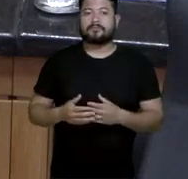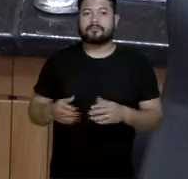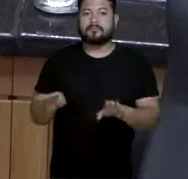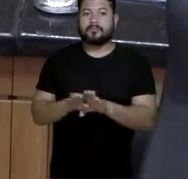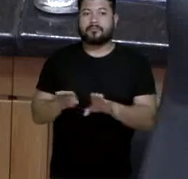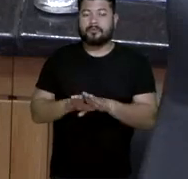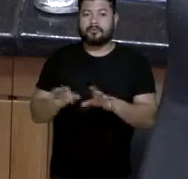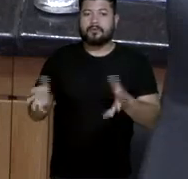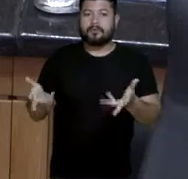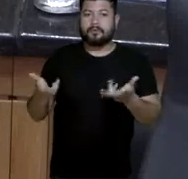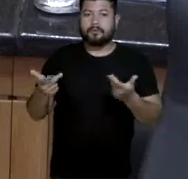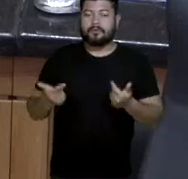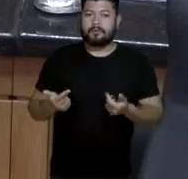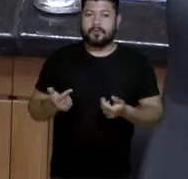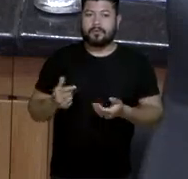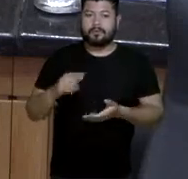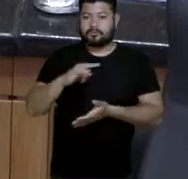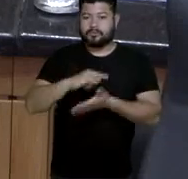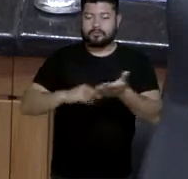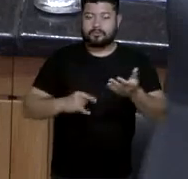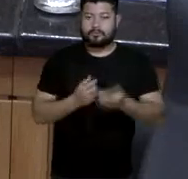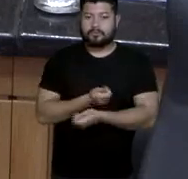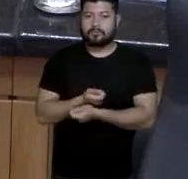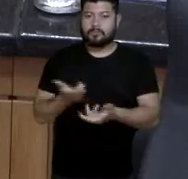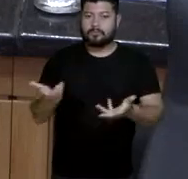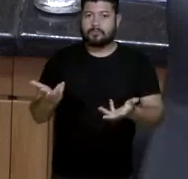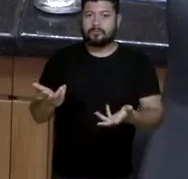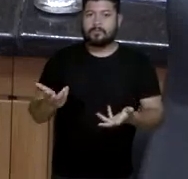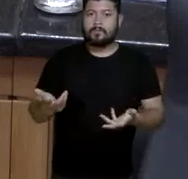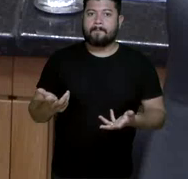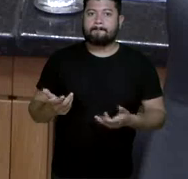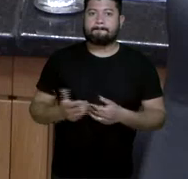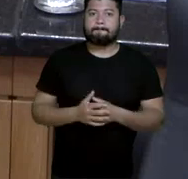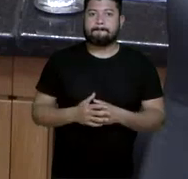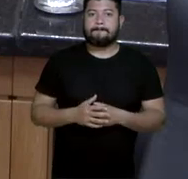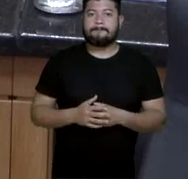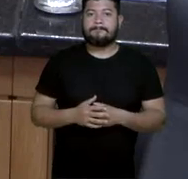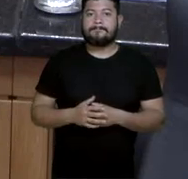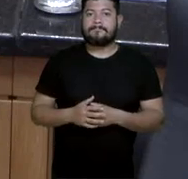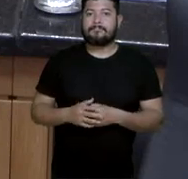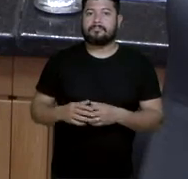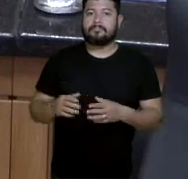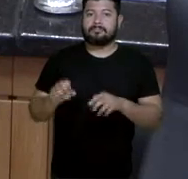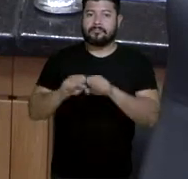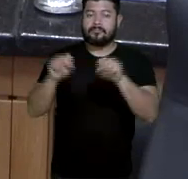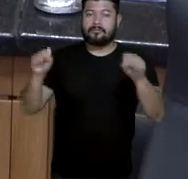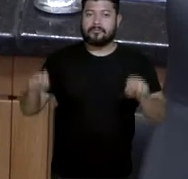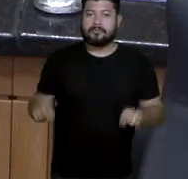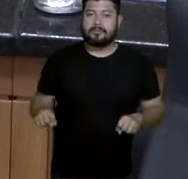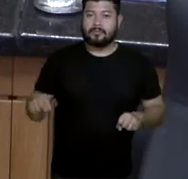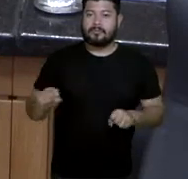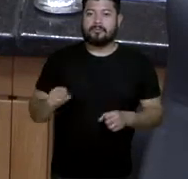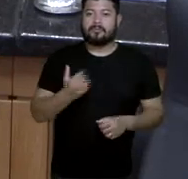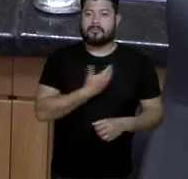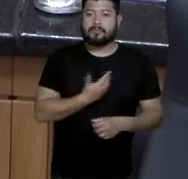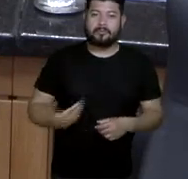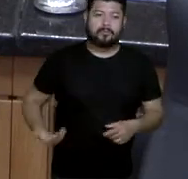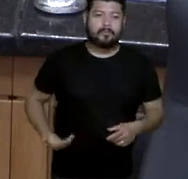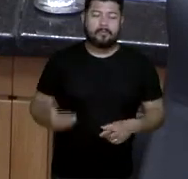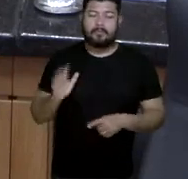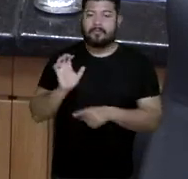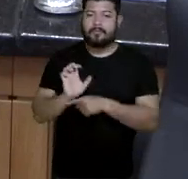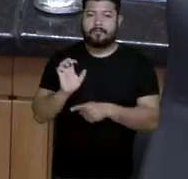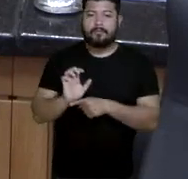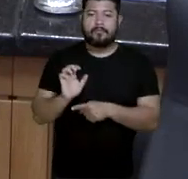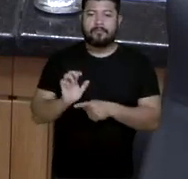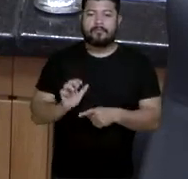que serão distribuídos de forma gratuita também na rede do governo do Estado. Então, eu acho que é fundamental entendermos,